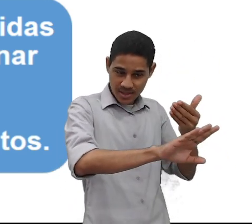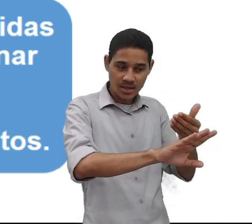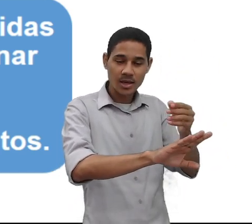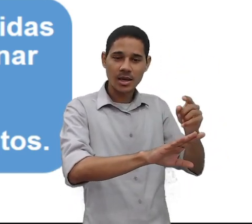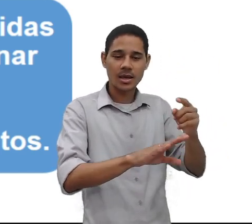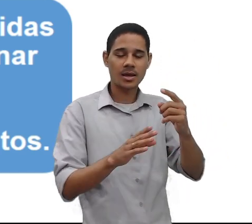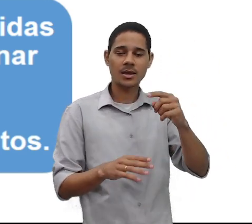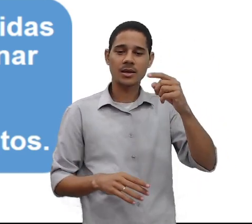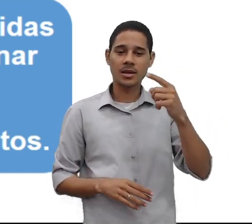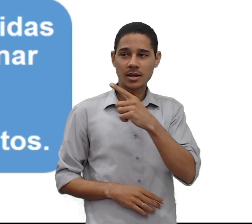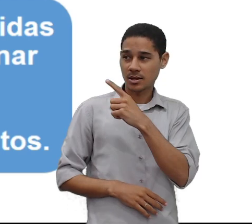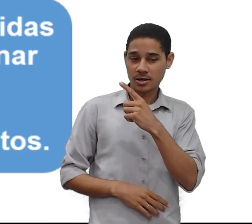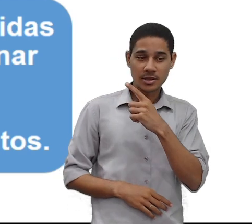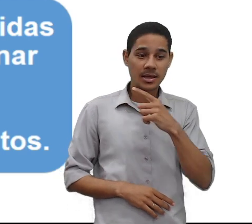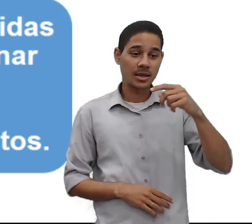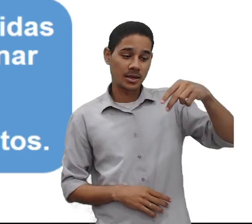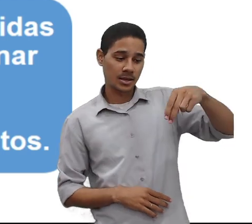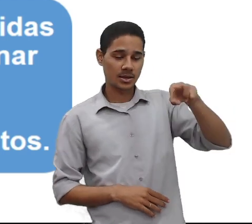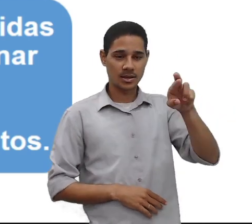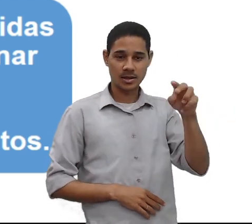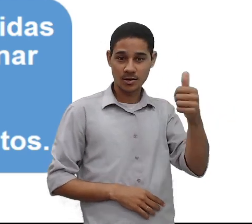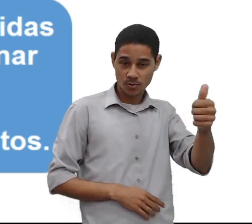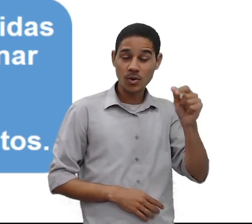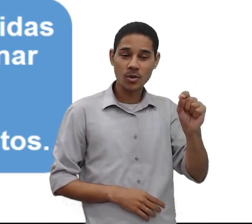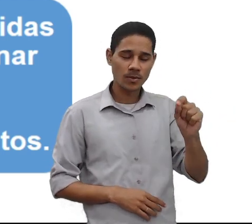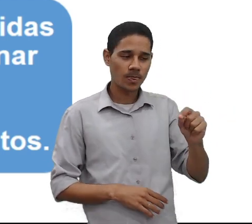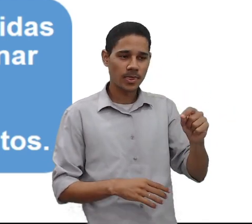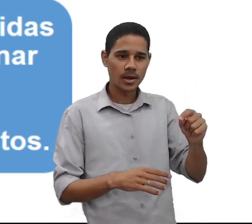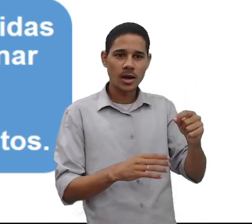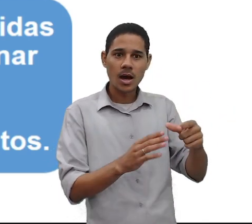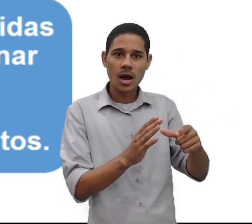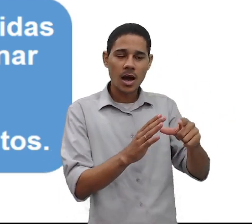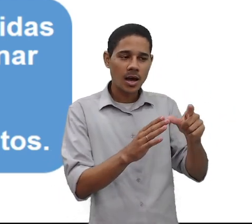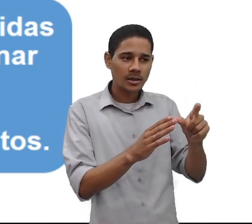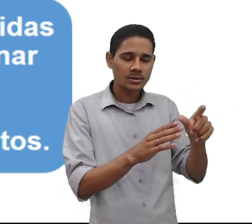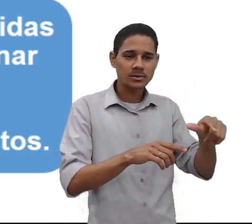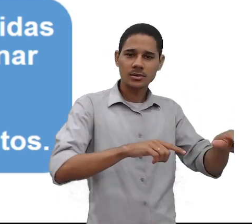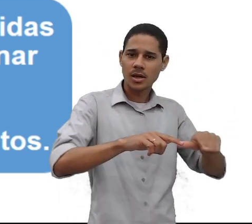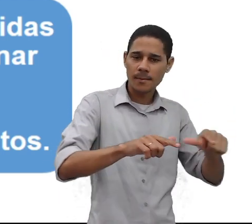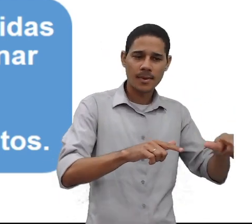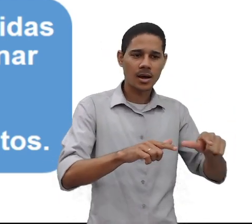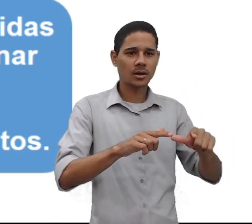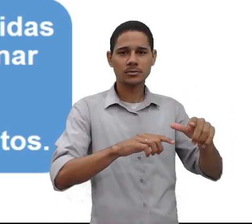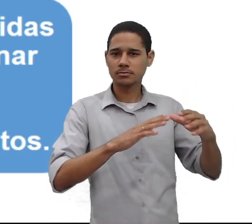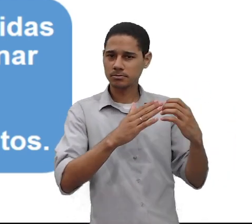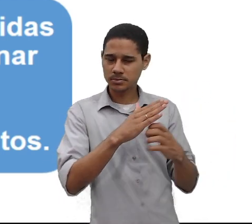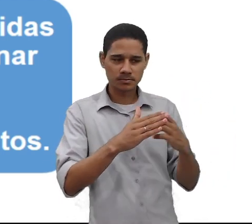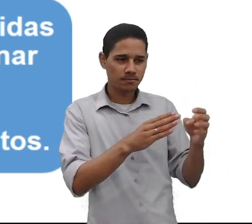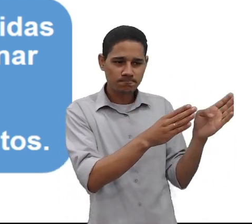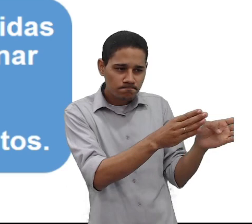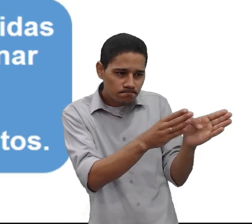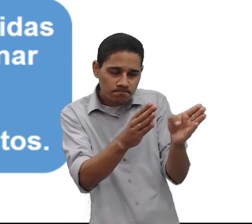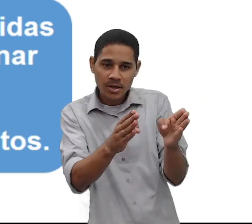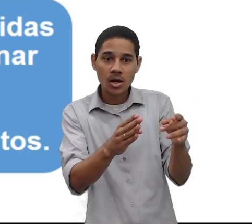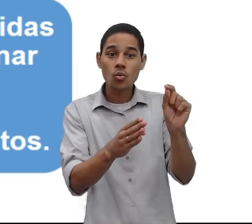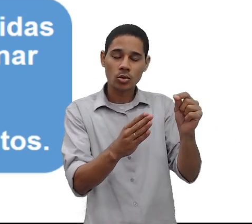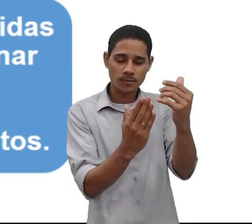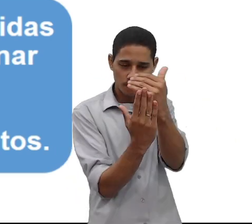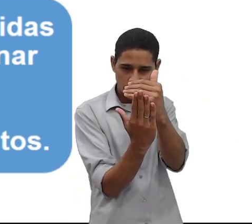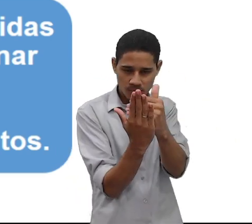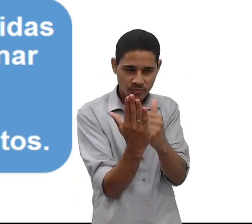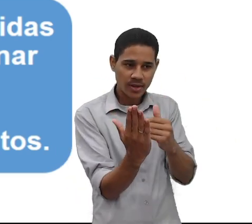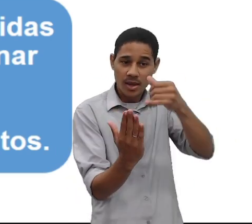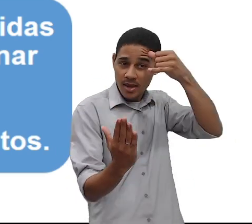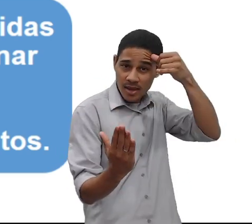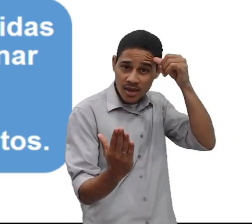ou medidas tomadas ou previstas em todas as fases da atividade da organização, visando